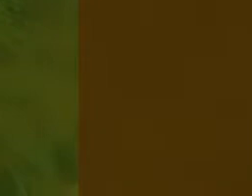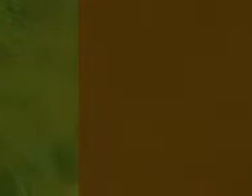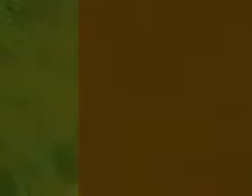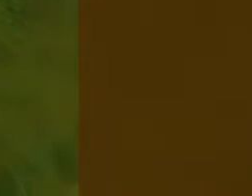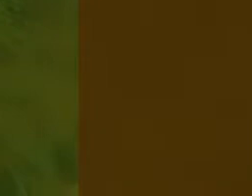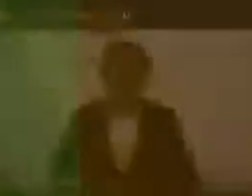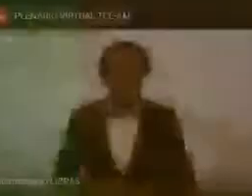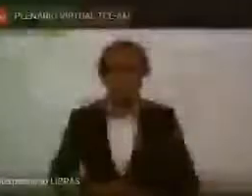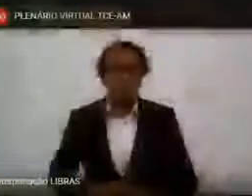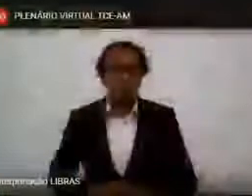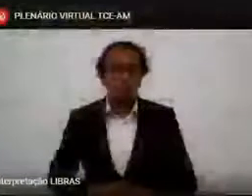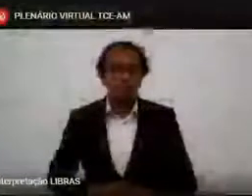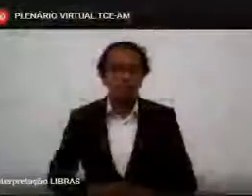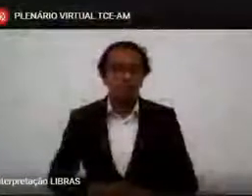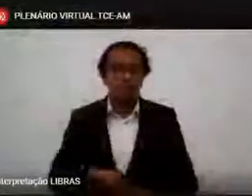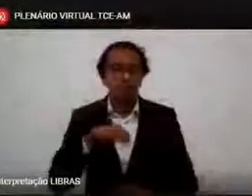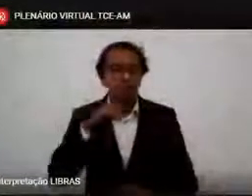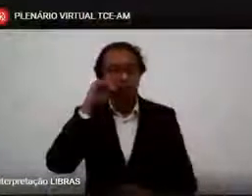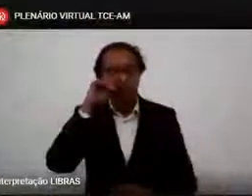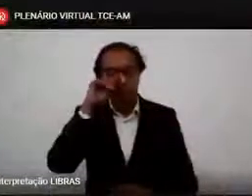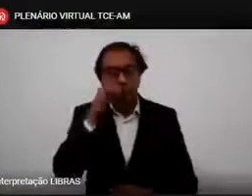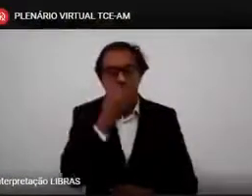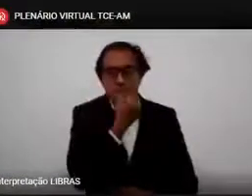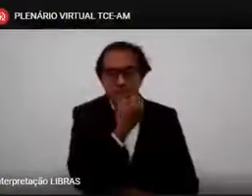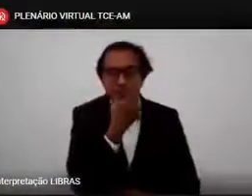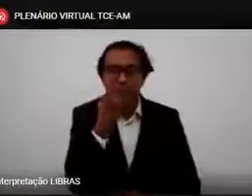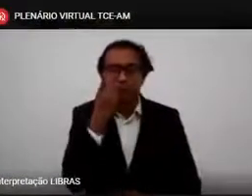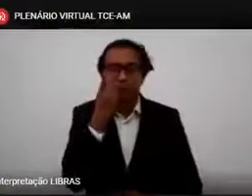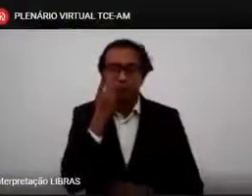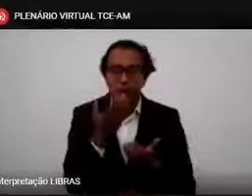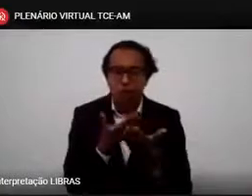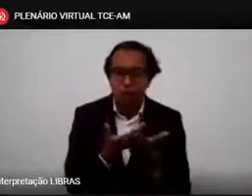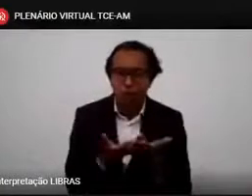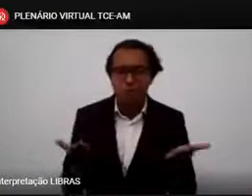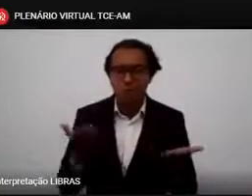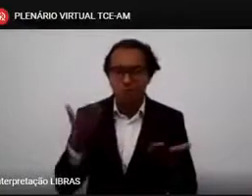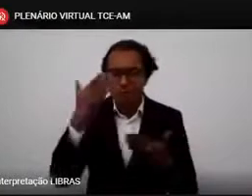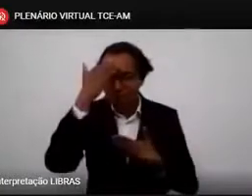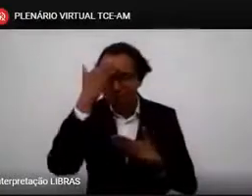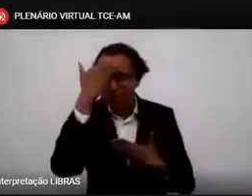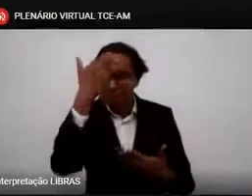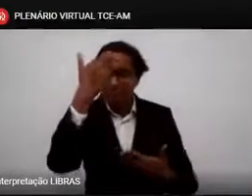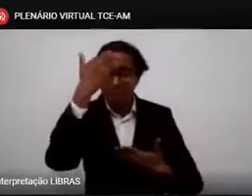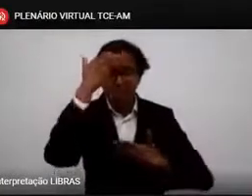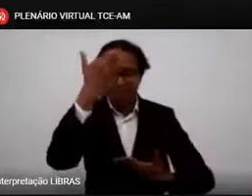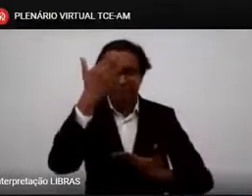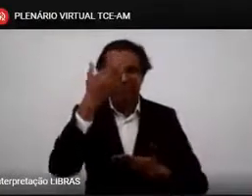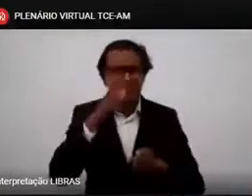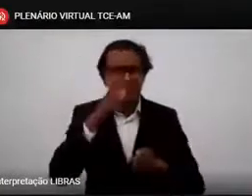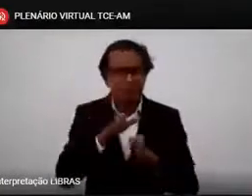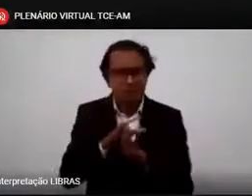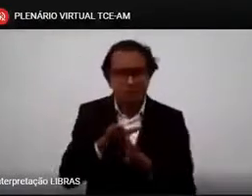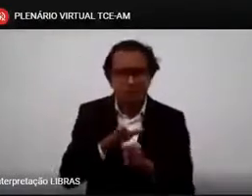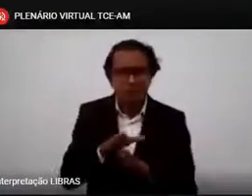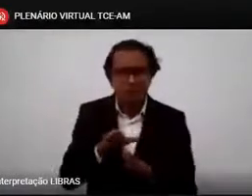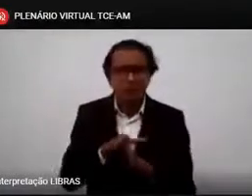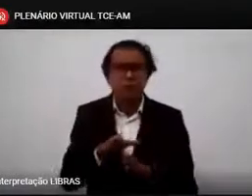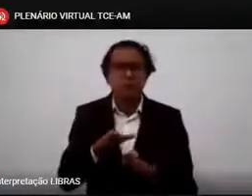Bom dia a todos. Muito obrigado, conselheiro Júlio Pinheiro, pela